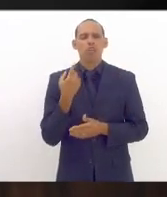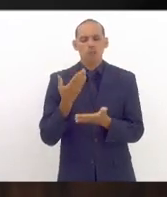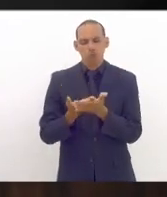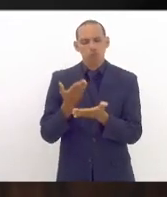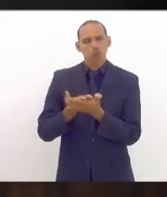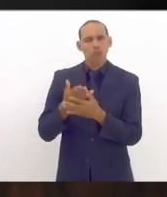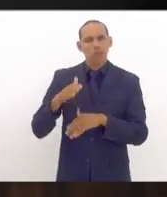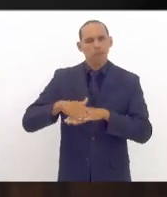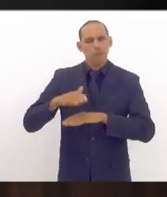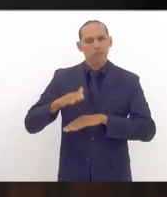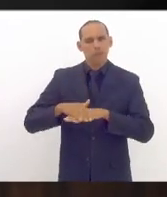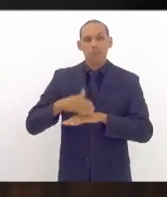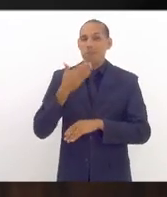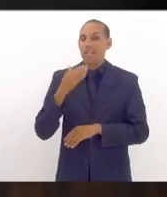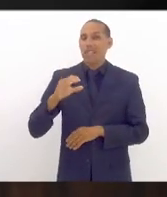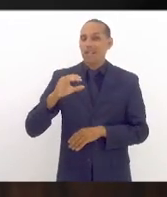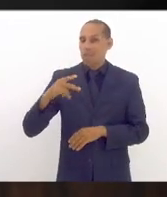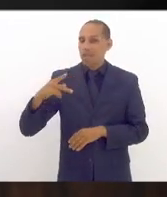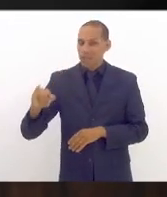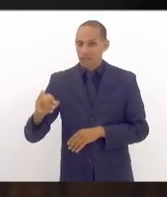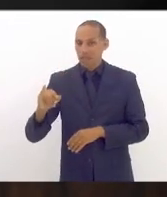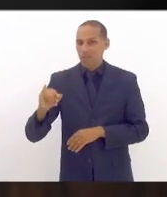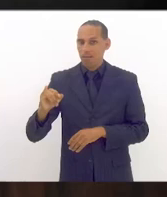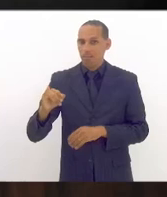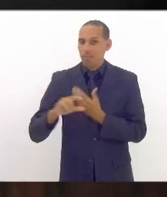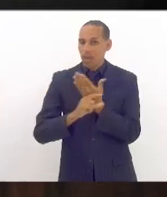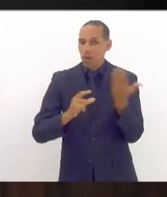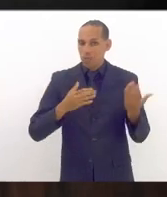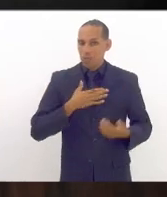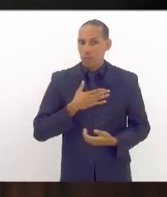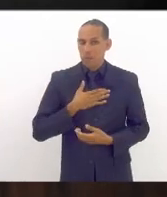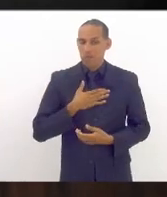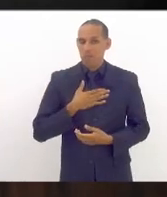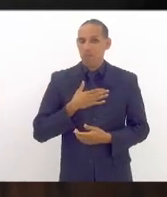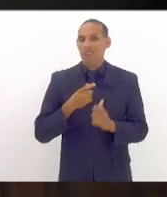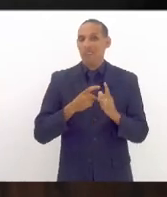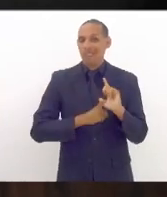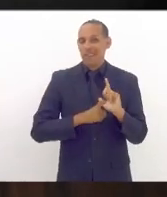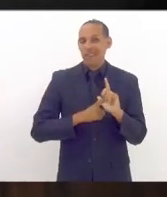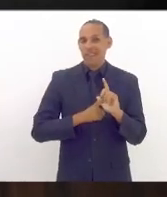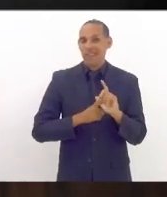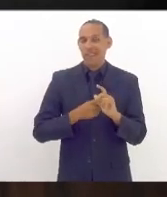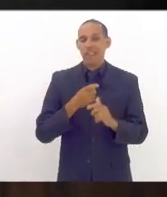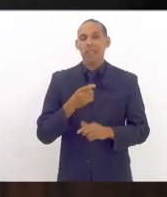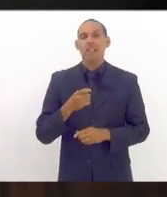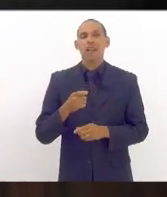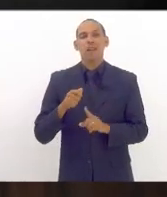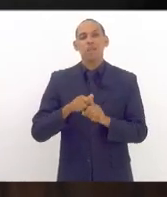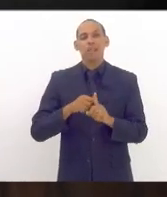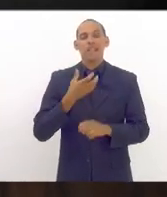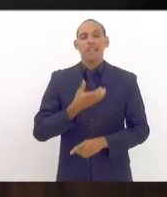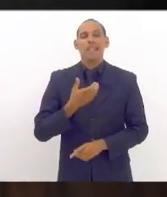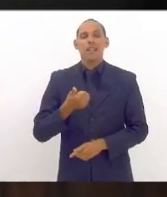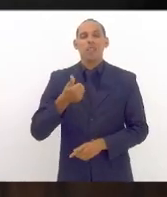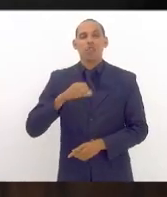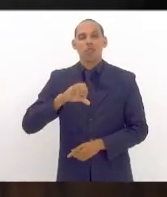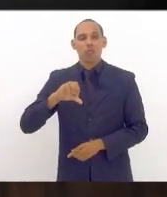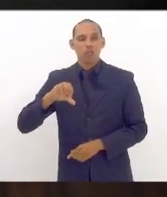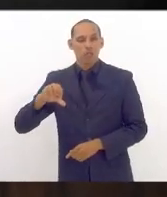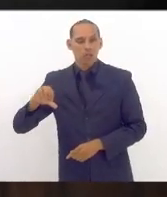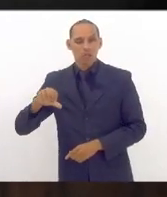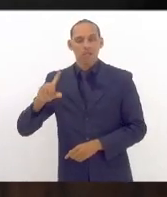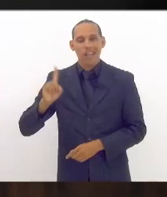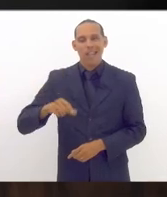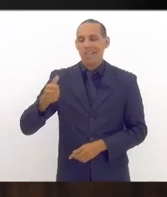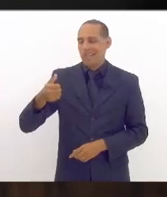estudo aqui de pedir uma CPI de minha autoria a dívida em dezembro de 99 era da ordem de 13 bilhões de